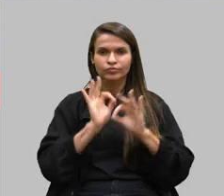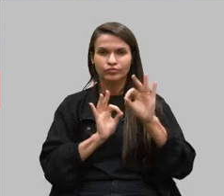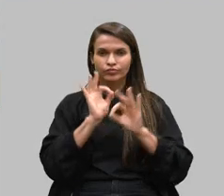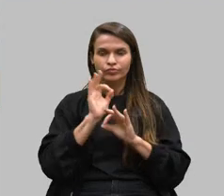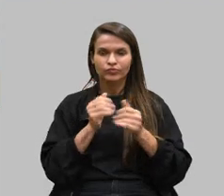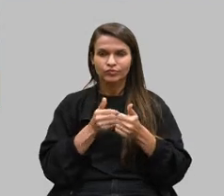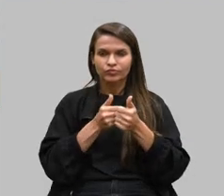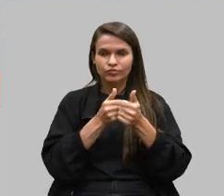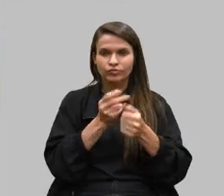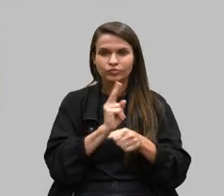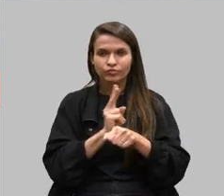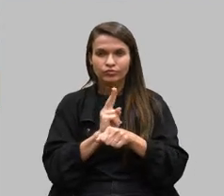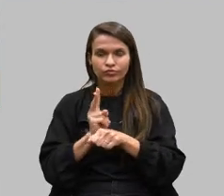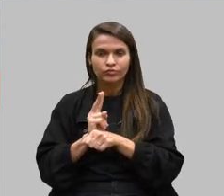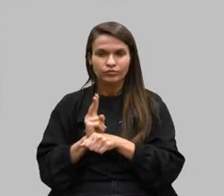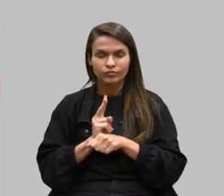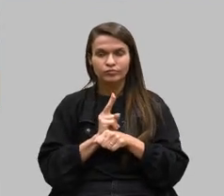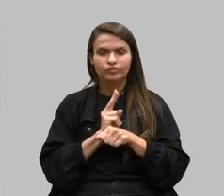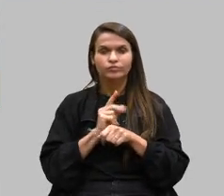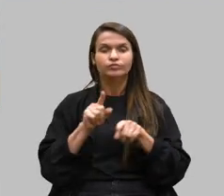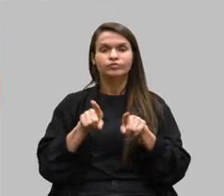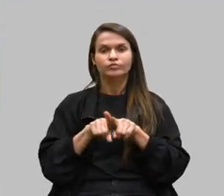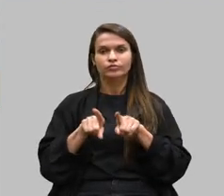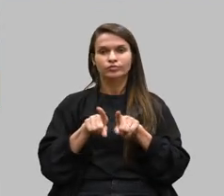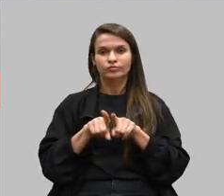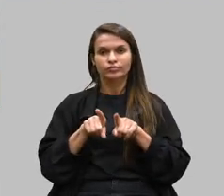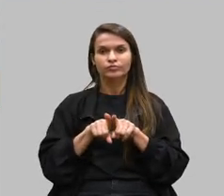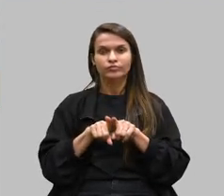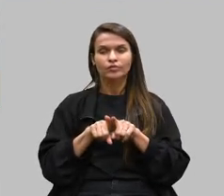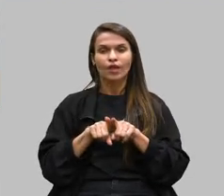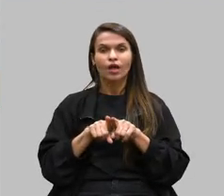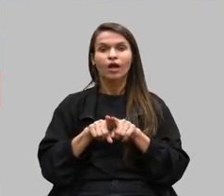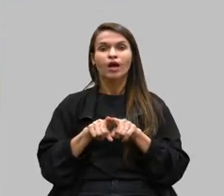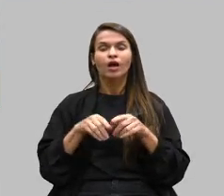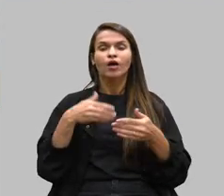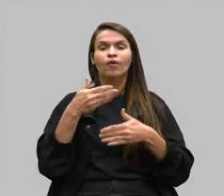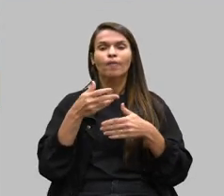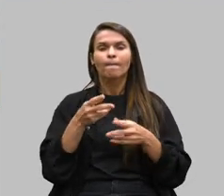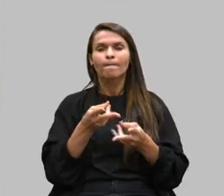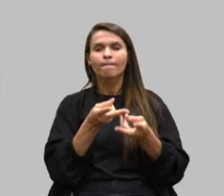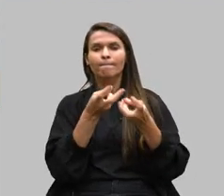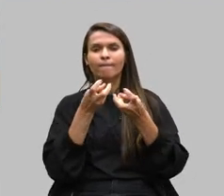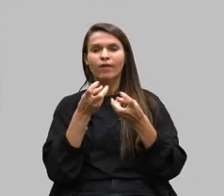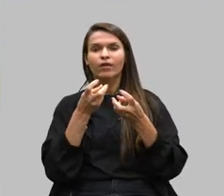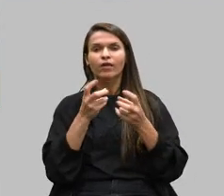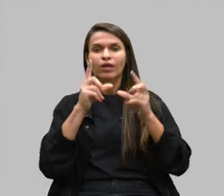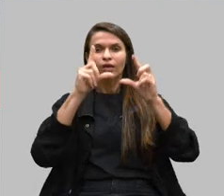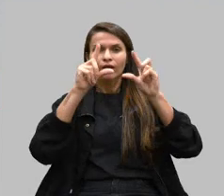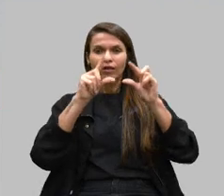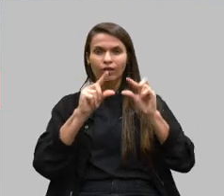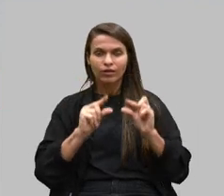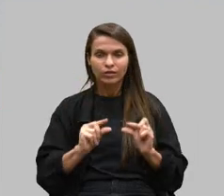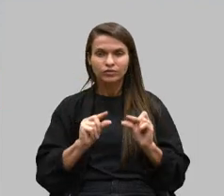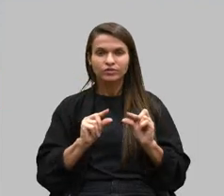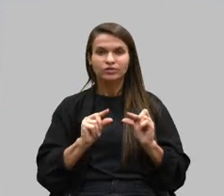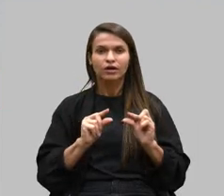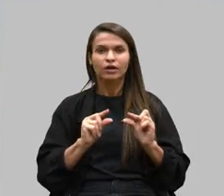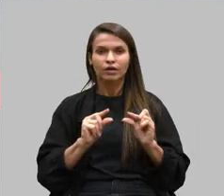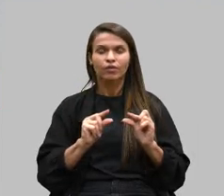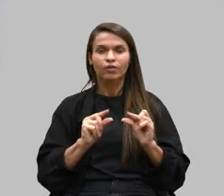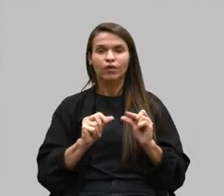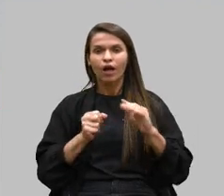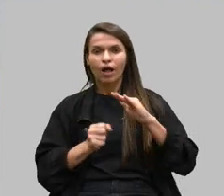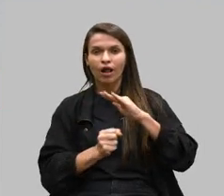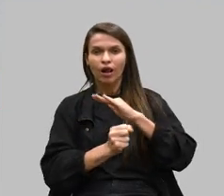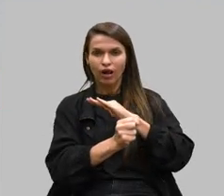fiscalizar Como dito é o procedimento de verificar realmente redução de acidentes a locação